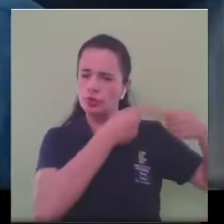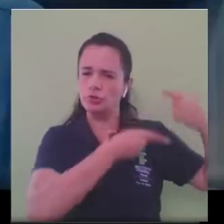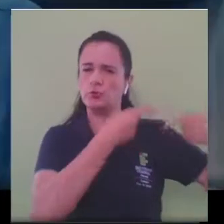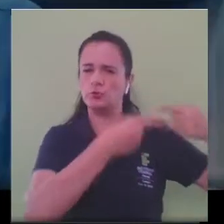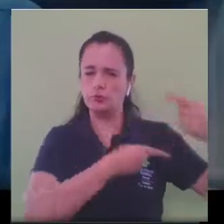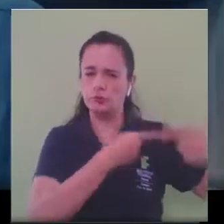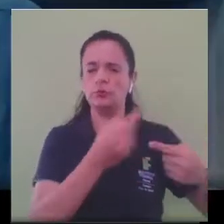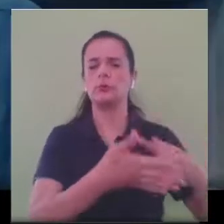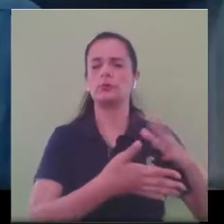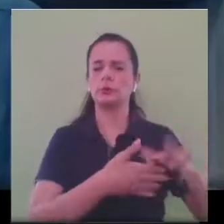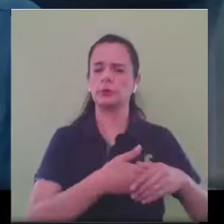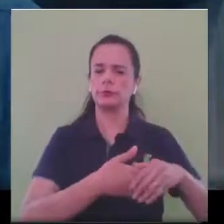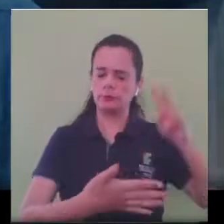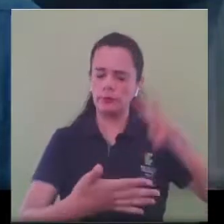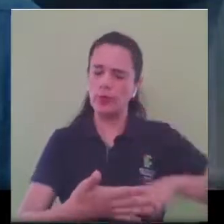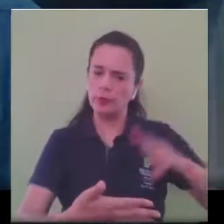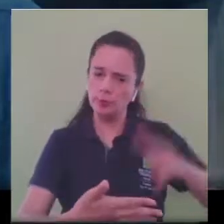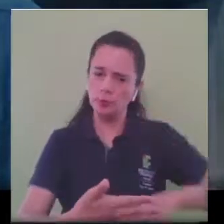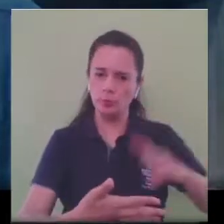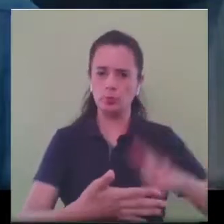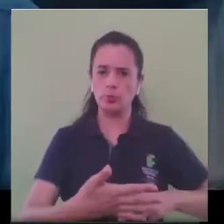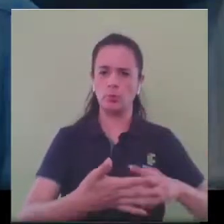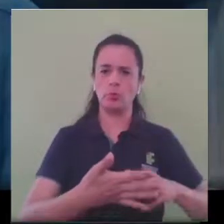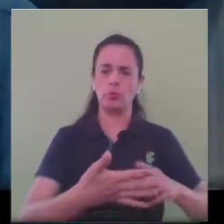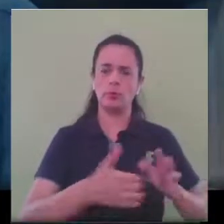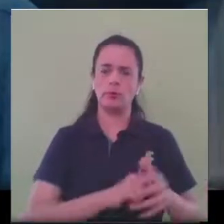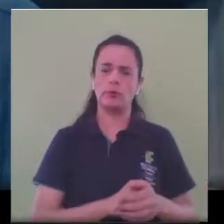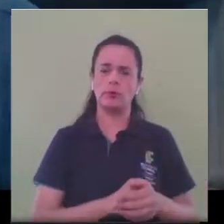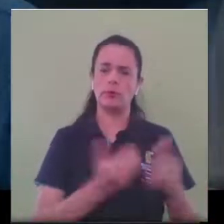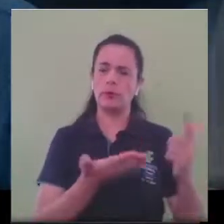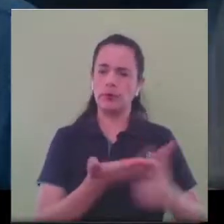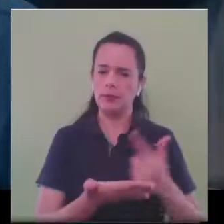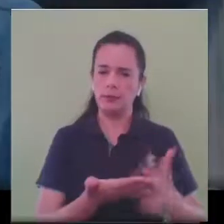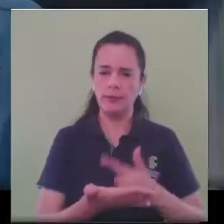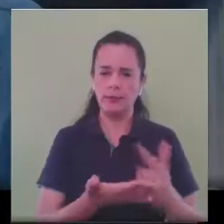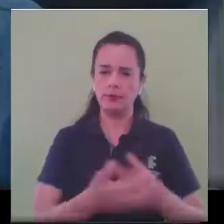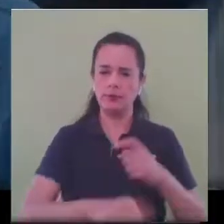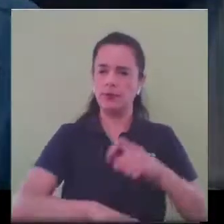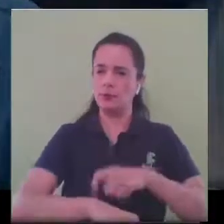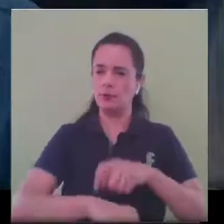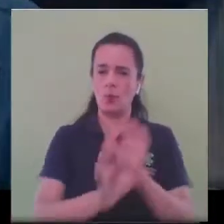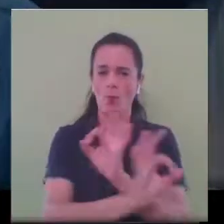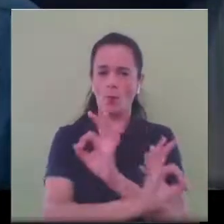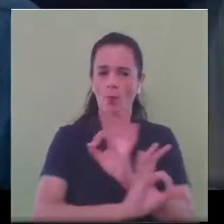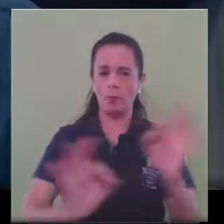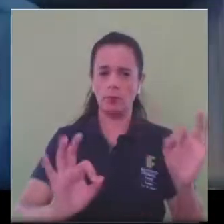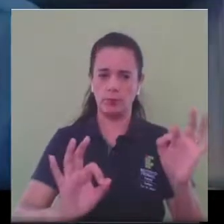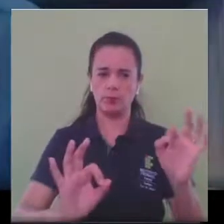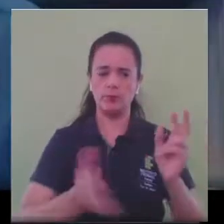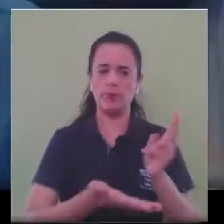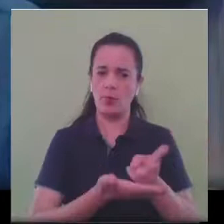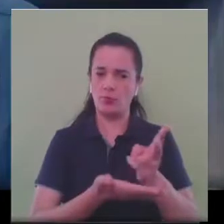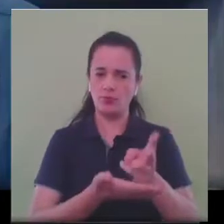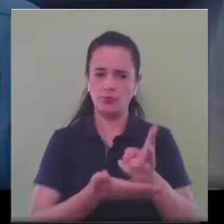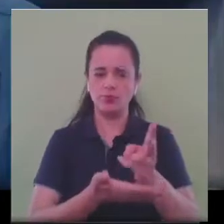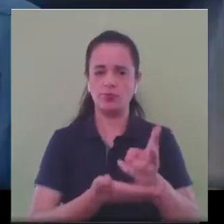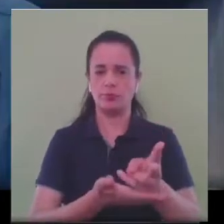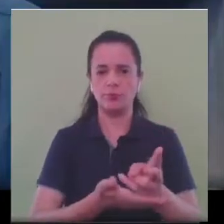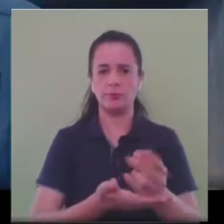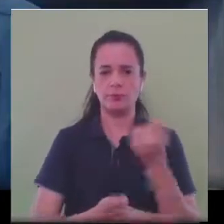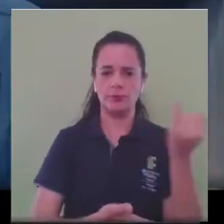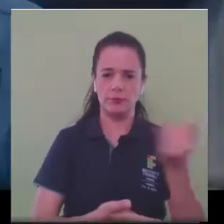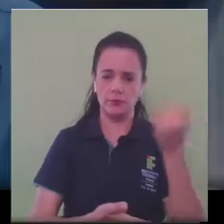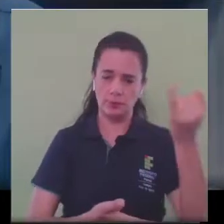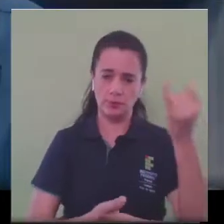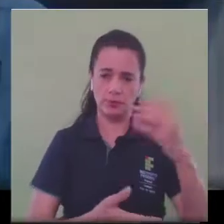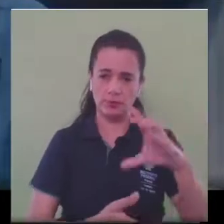lido, né? Uma obra que trata de temas que são atemporais e estabelece ali uma pequena lista de obras que ele consideraria como sendo